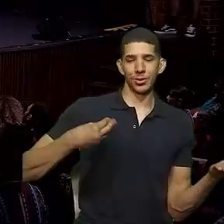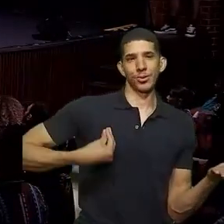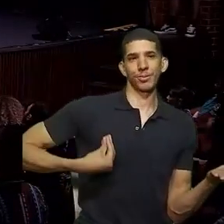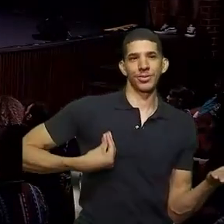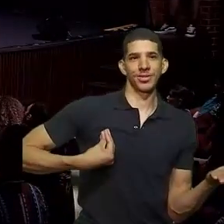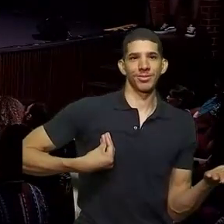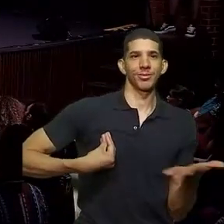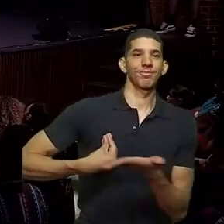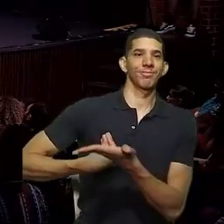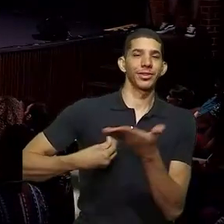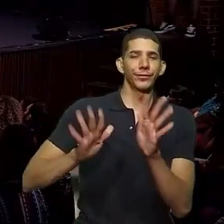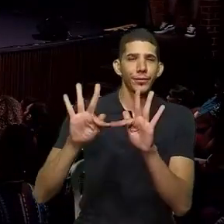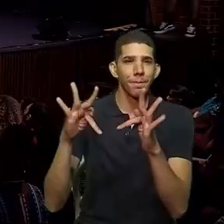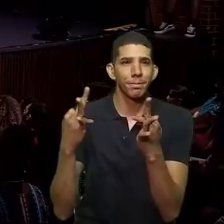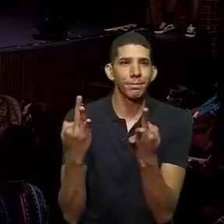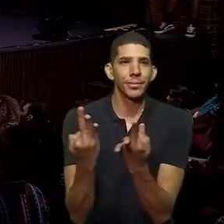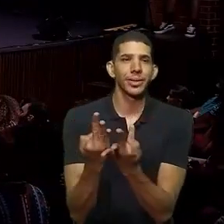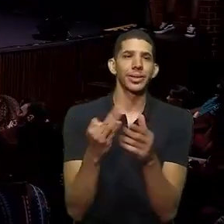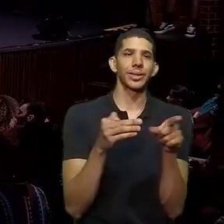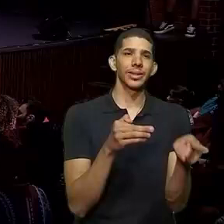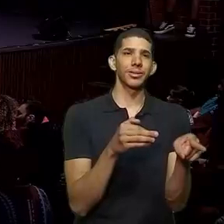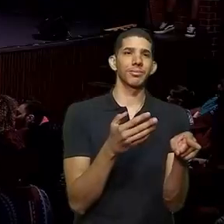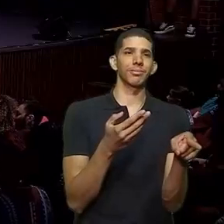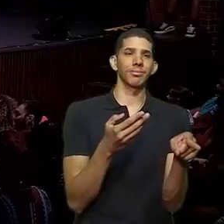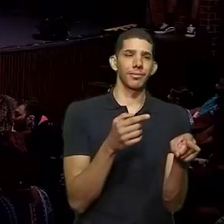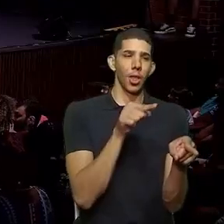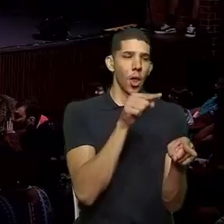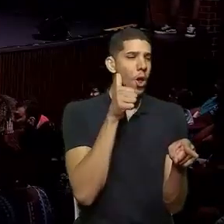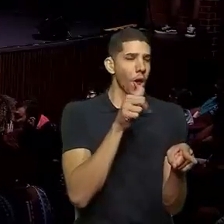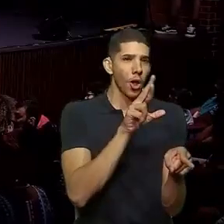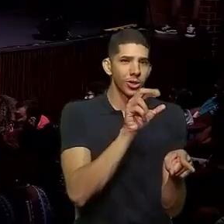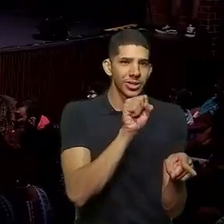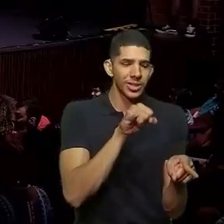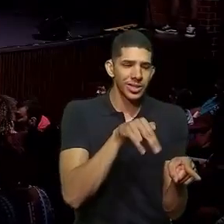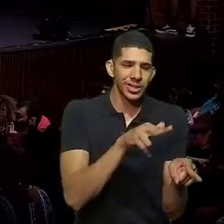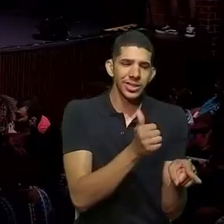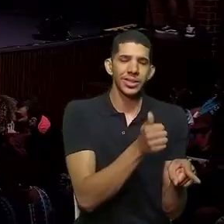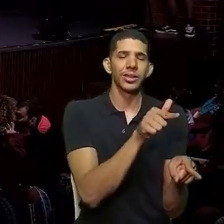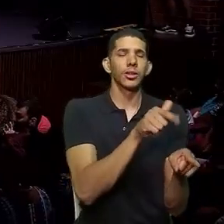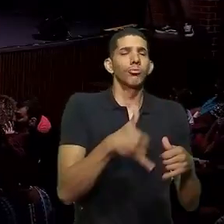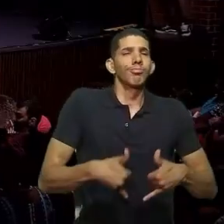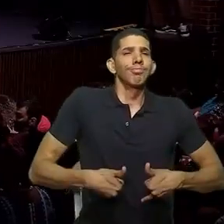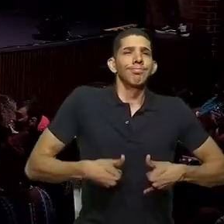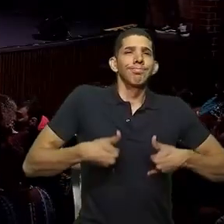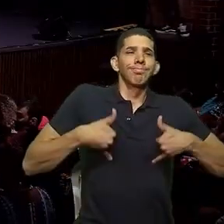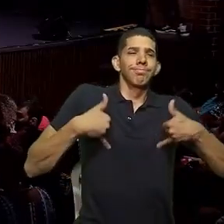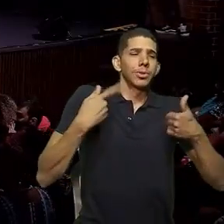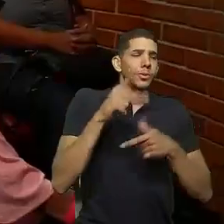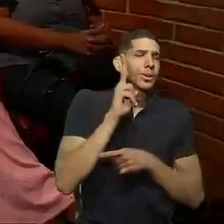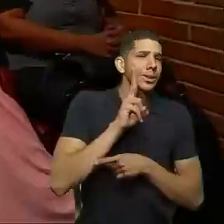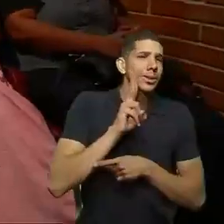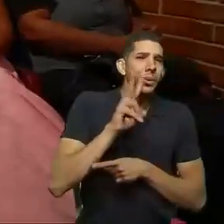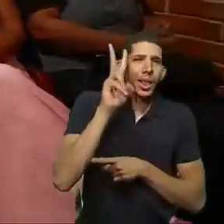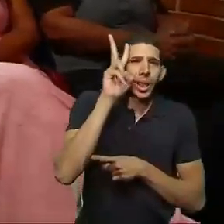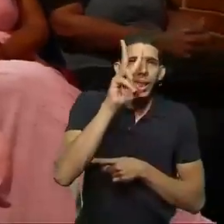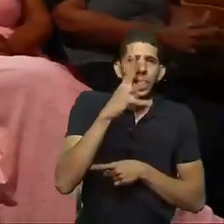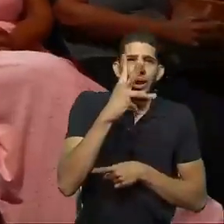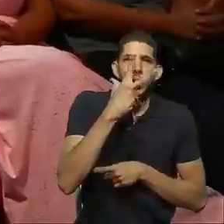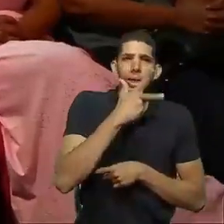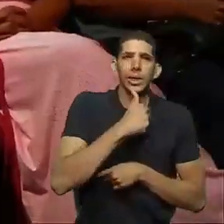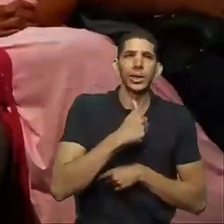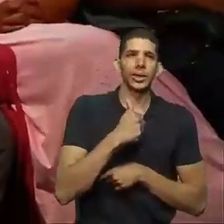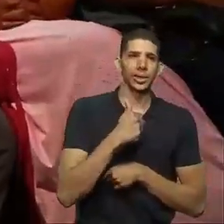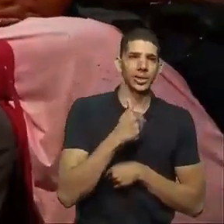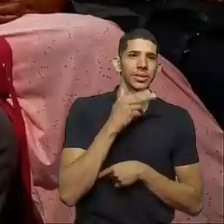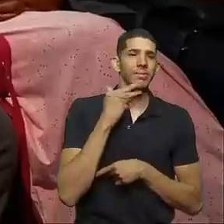a família da Dona Rosinha. Que orgulho, que menina linda você é, viu, Ana Luísa? Estou encantada. E